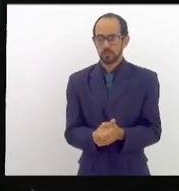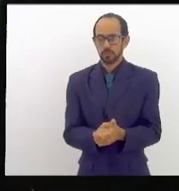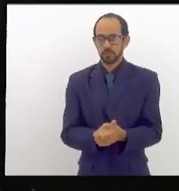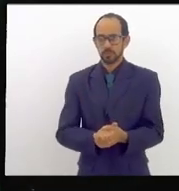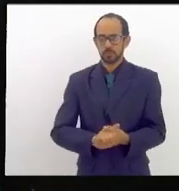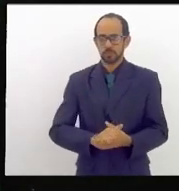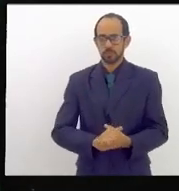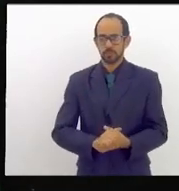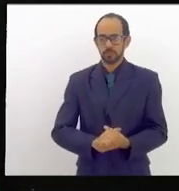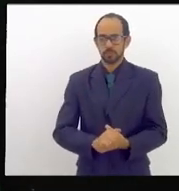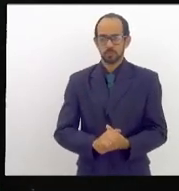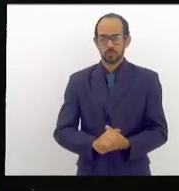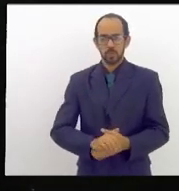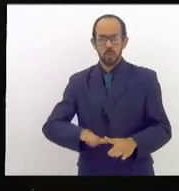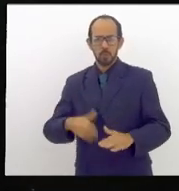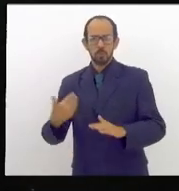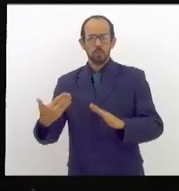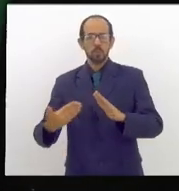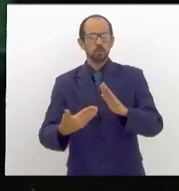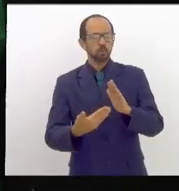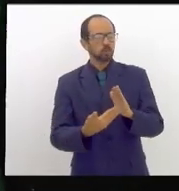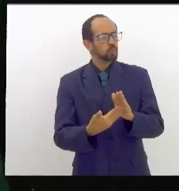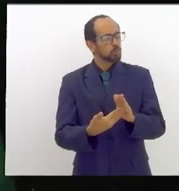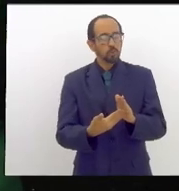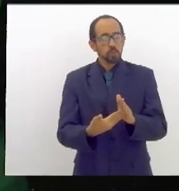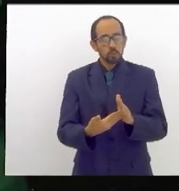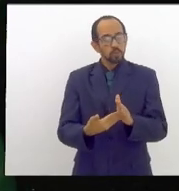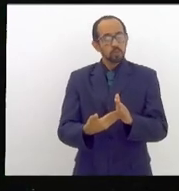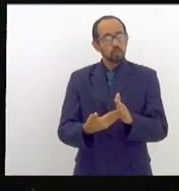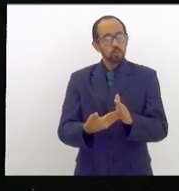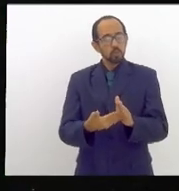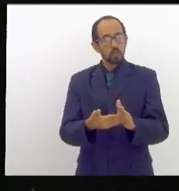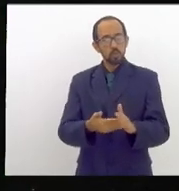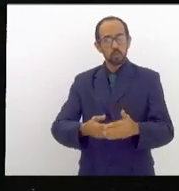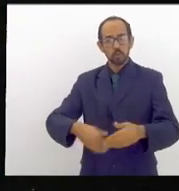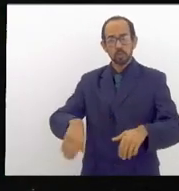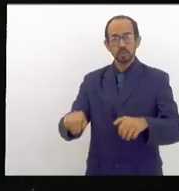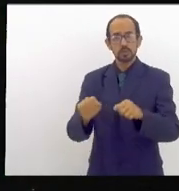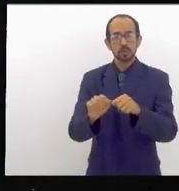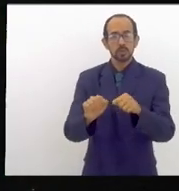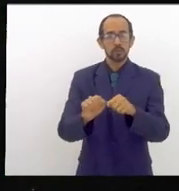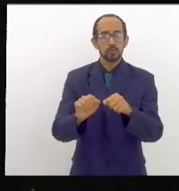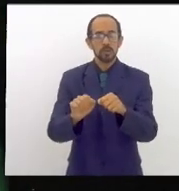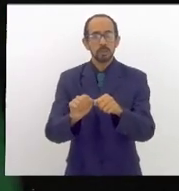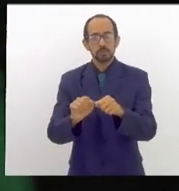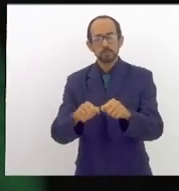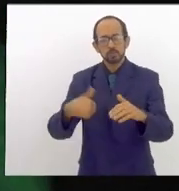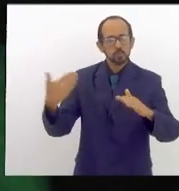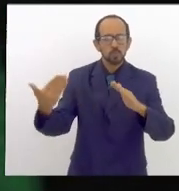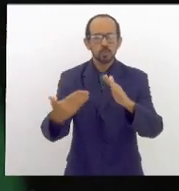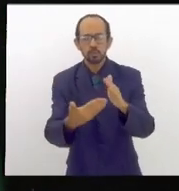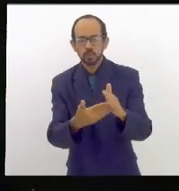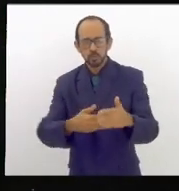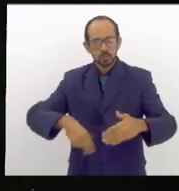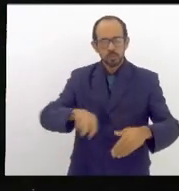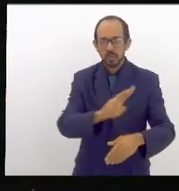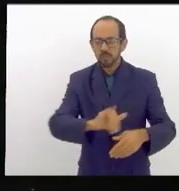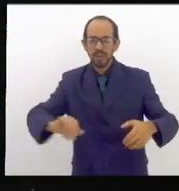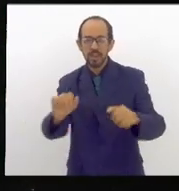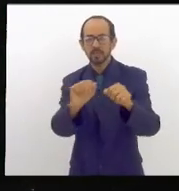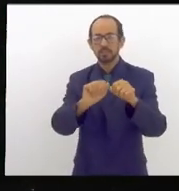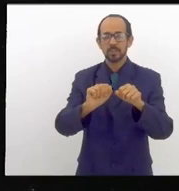por tudo que tens feito por tudo que vais